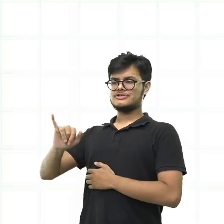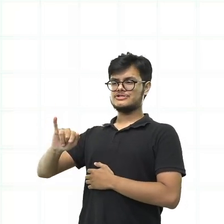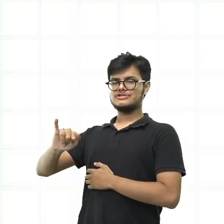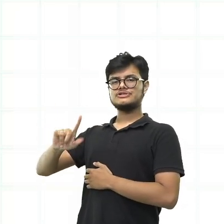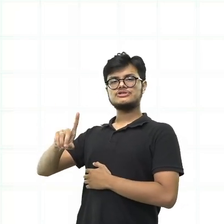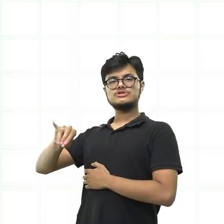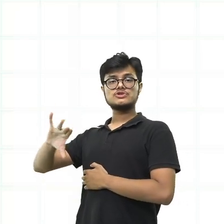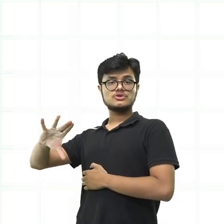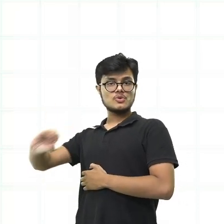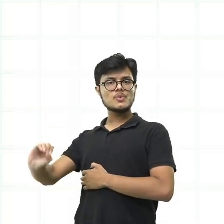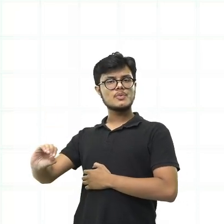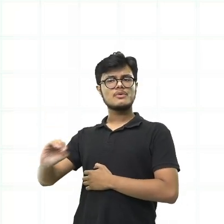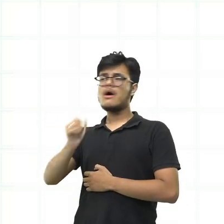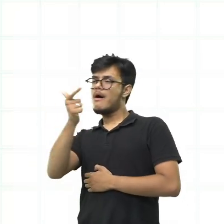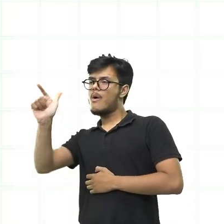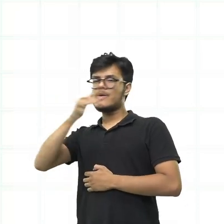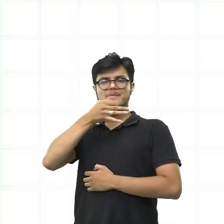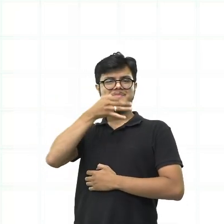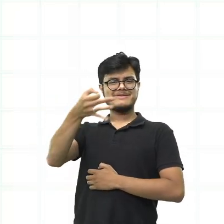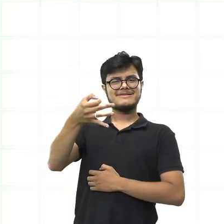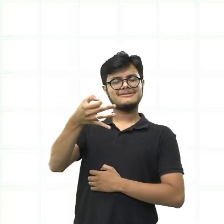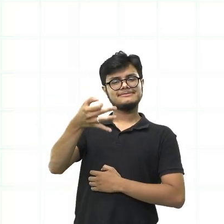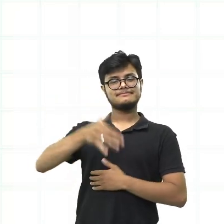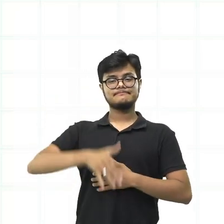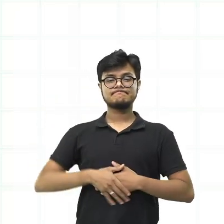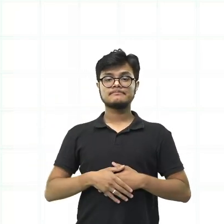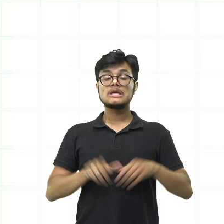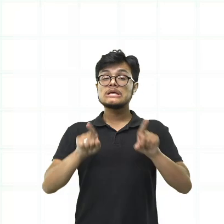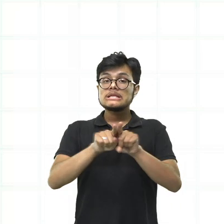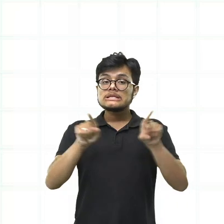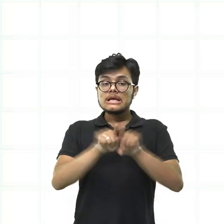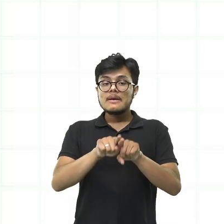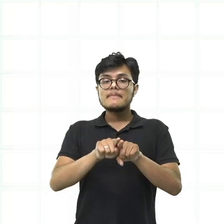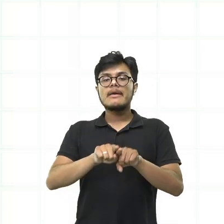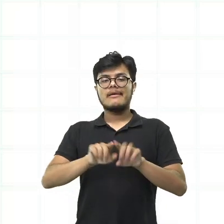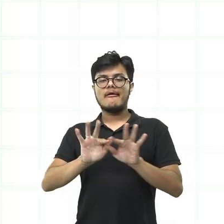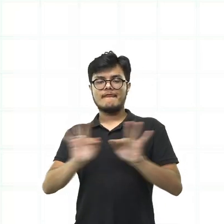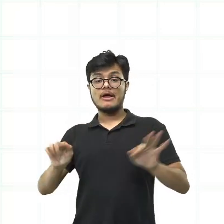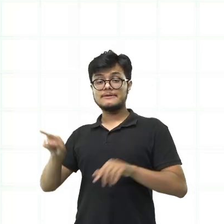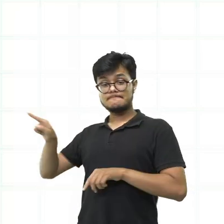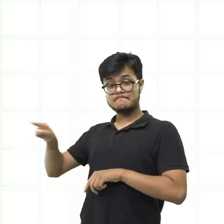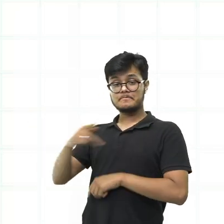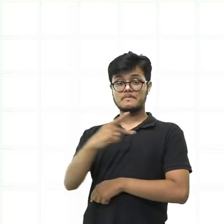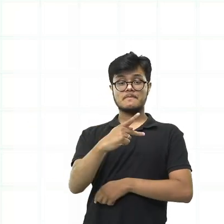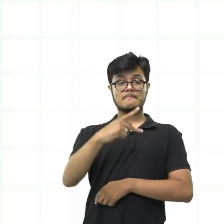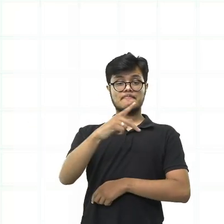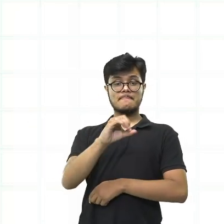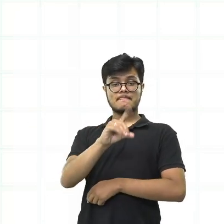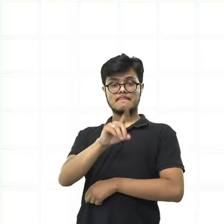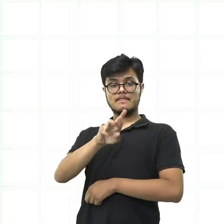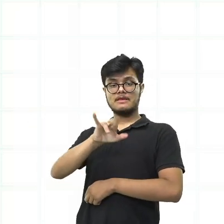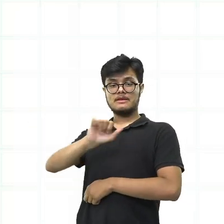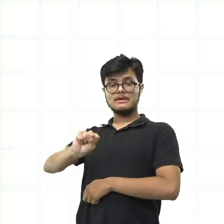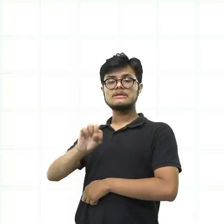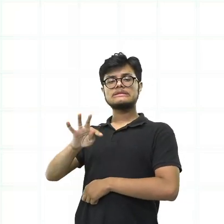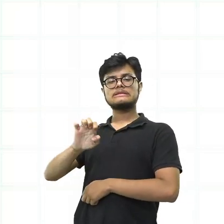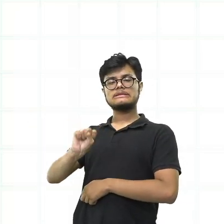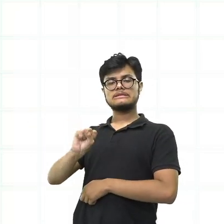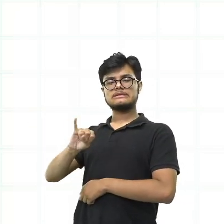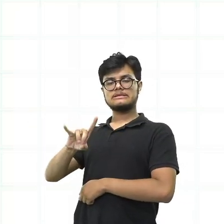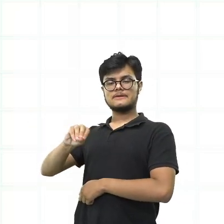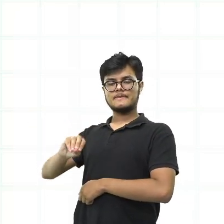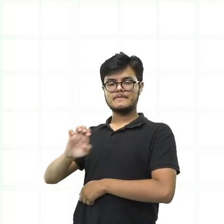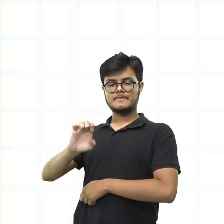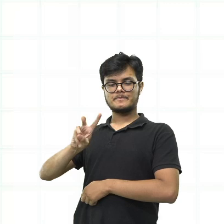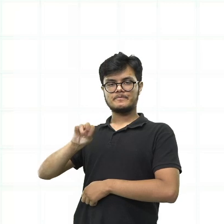outra pessoa. E o poderia ter sido evitado também já nos mostra aí que nós estamos diante de uma opinião,